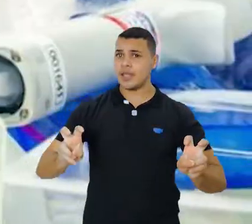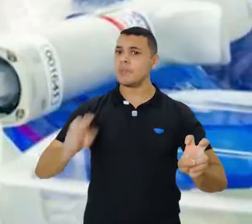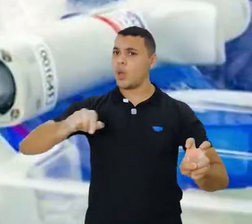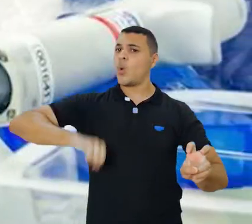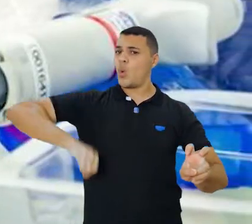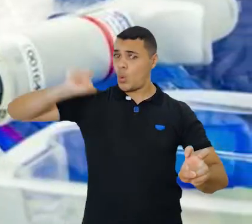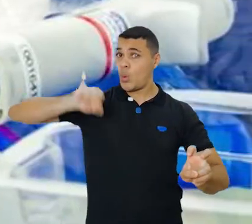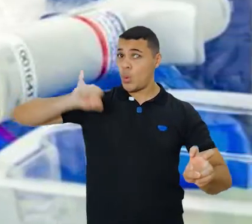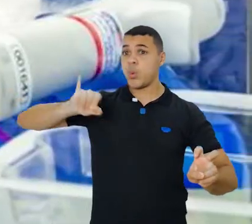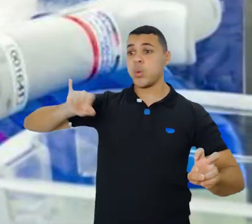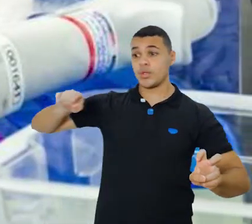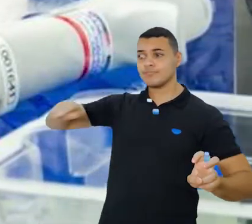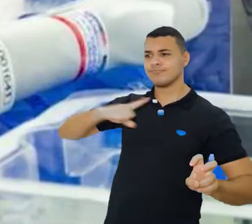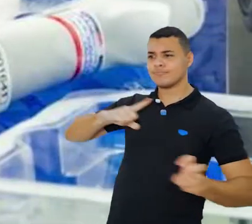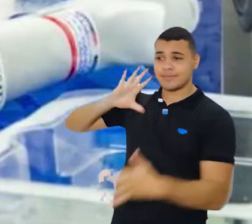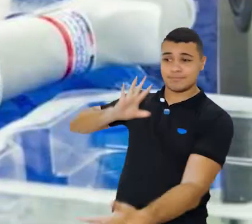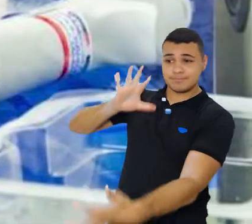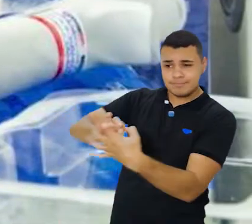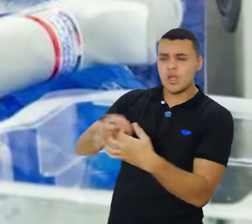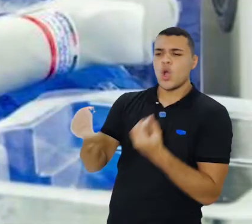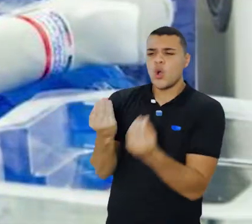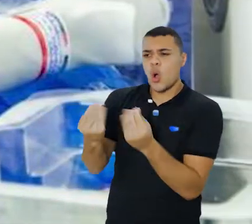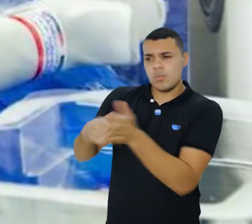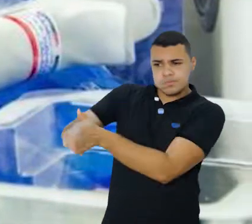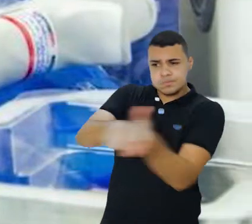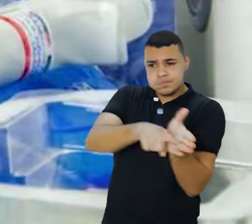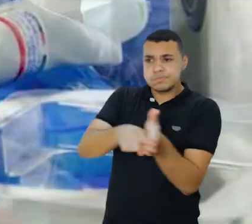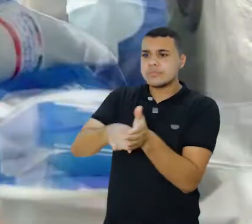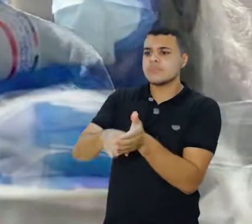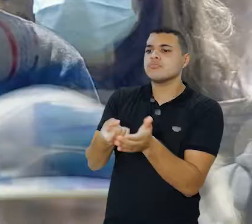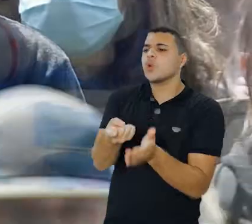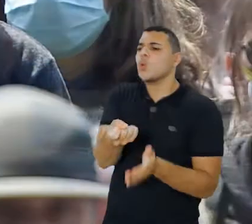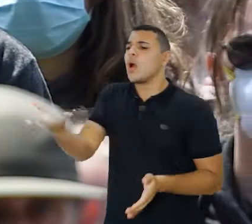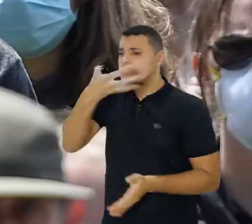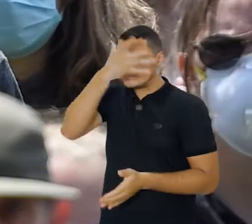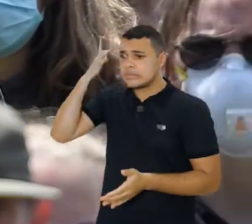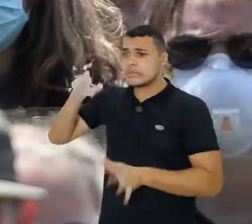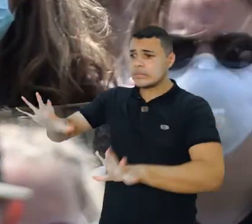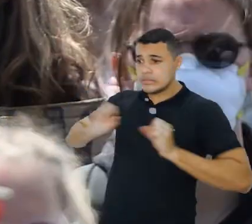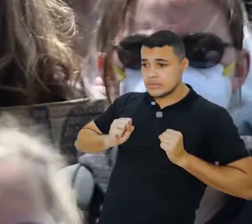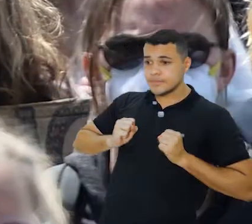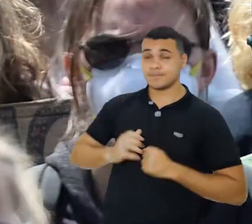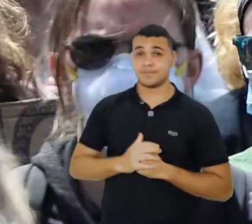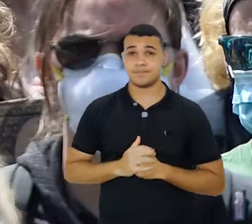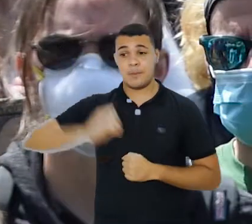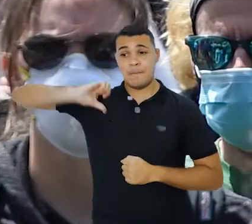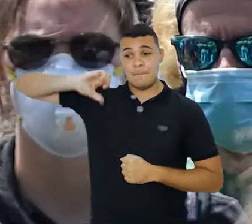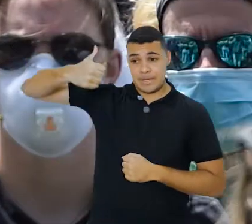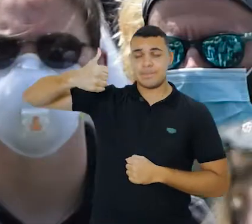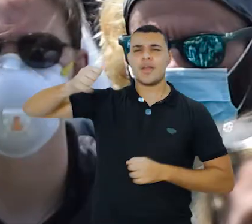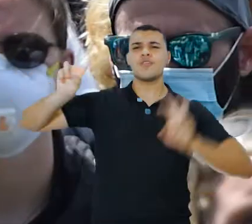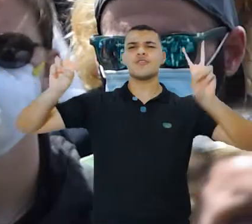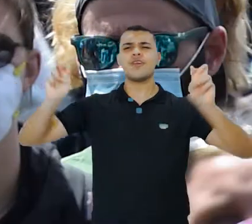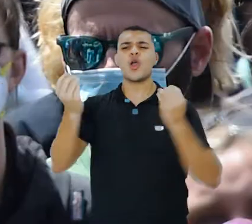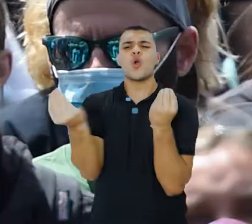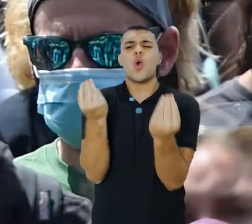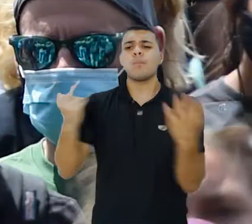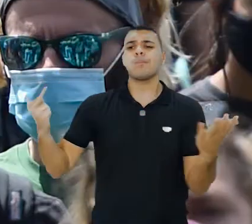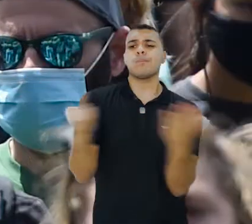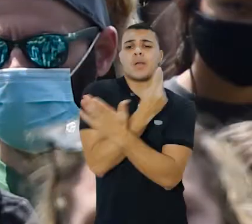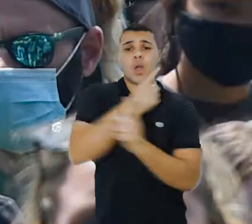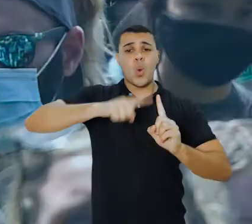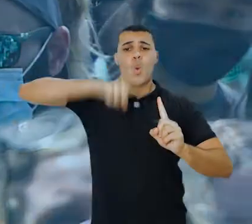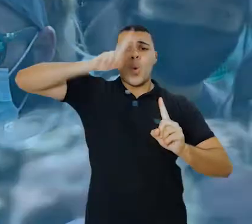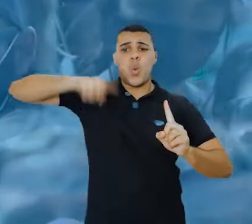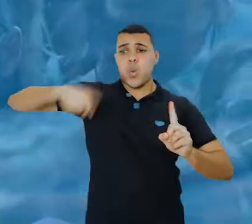tópicos importantes quando o assunto é a análise epidemiológica. Primeiro, serão abordadas as medidas